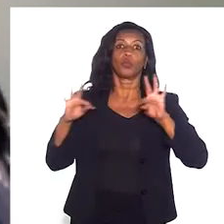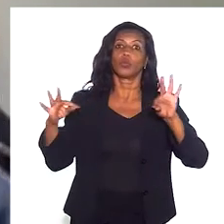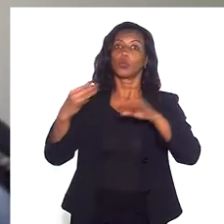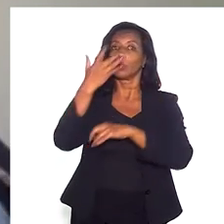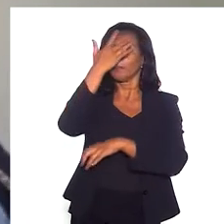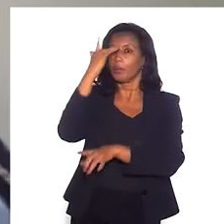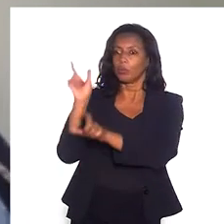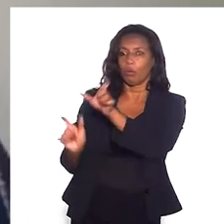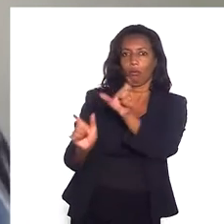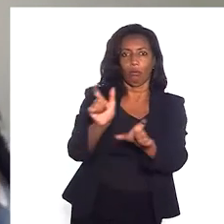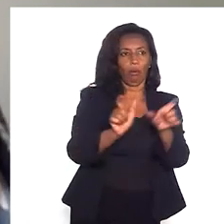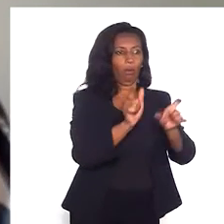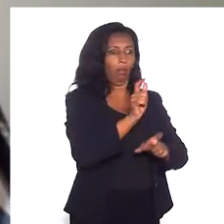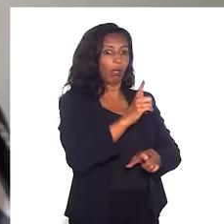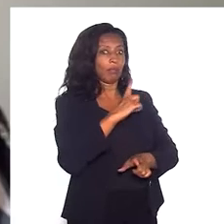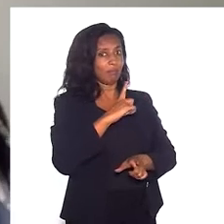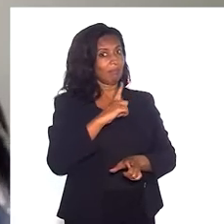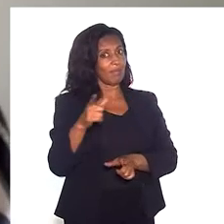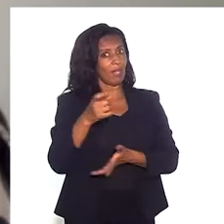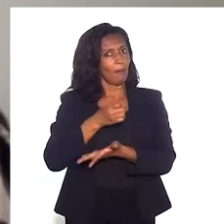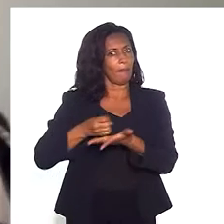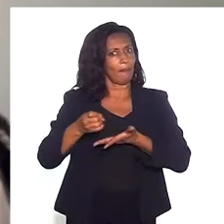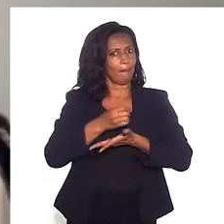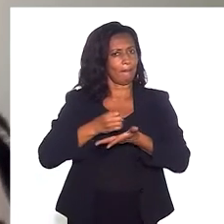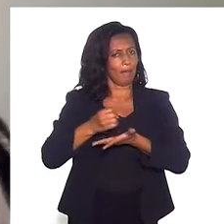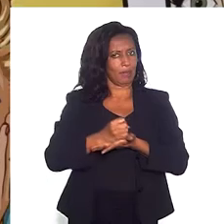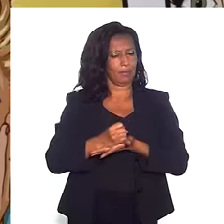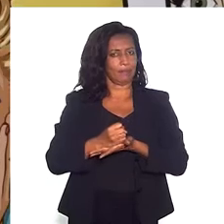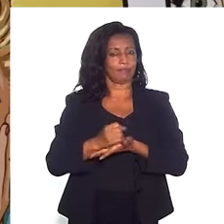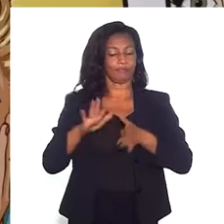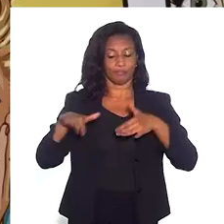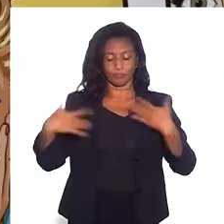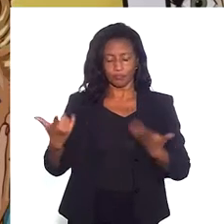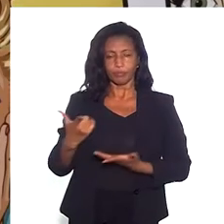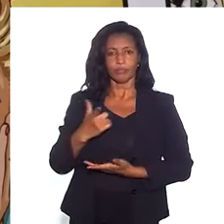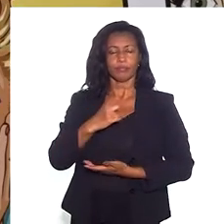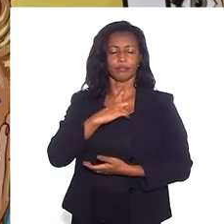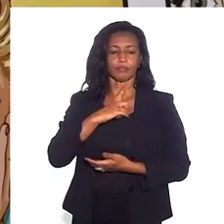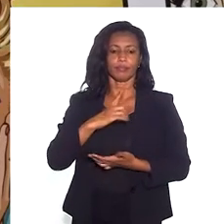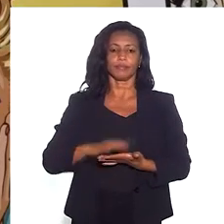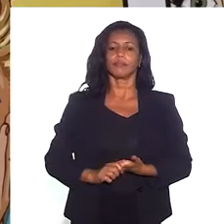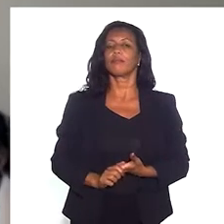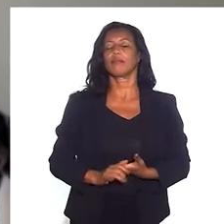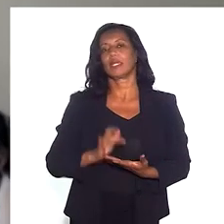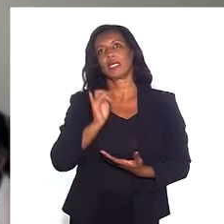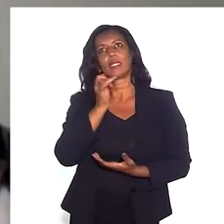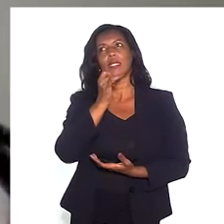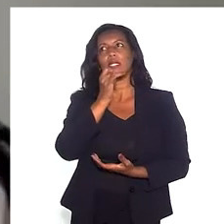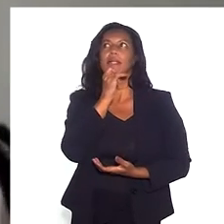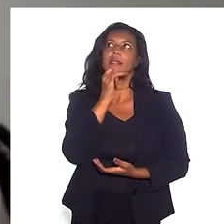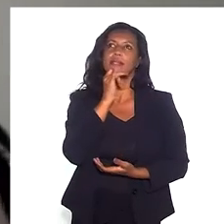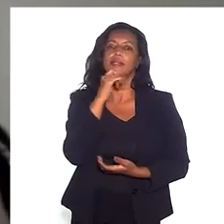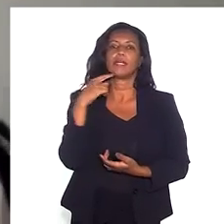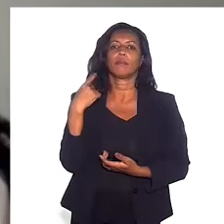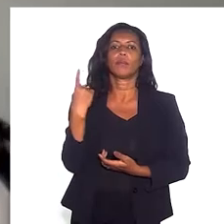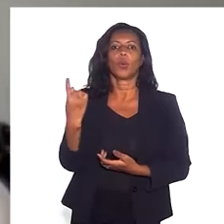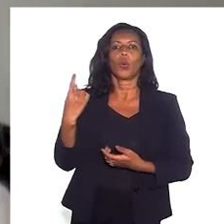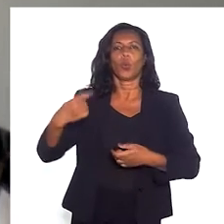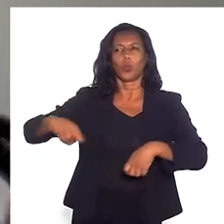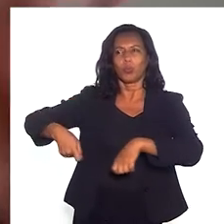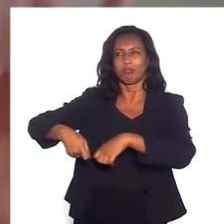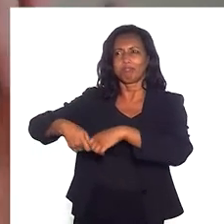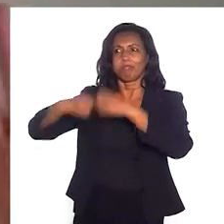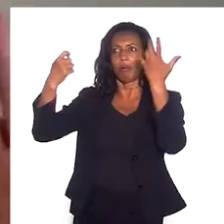várias pessoas vão utilizar esse nome, porque existe uma base em comum. Quando a gente tem, por exemplo,